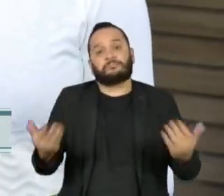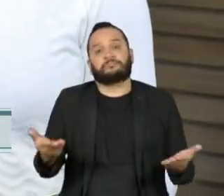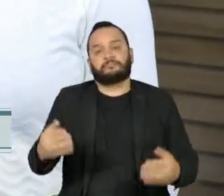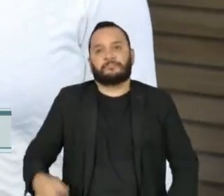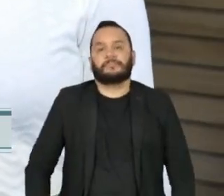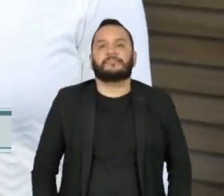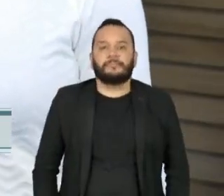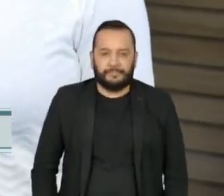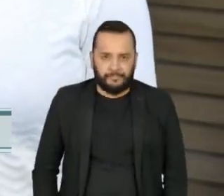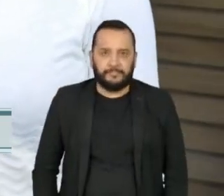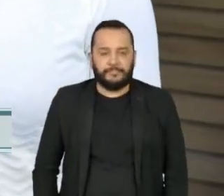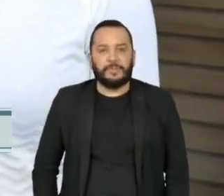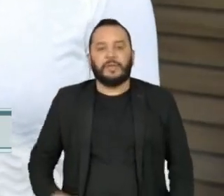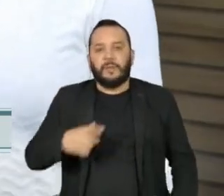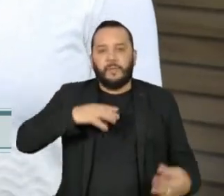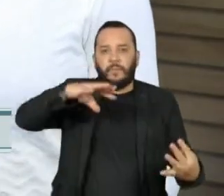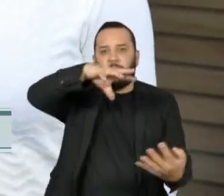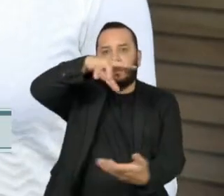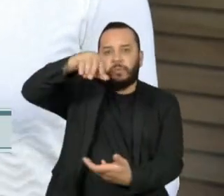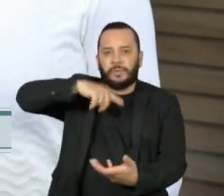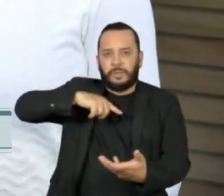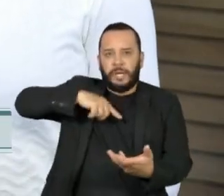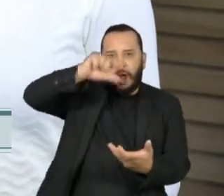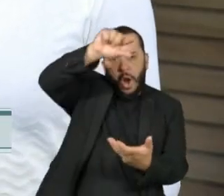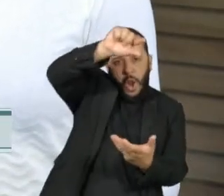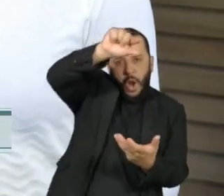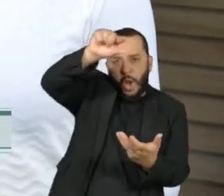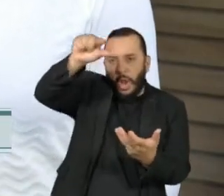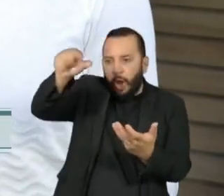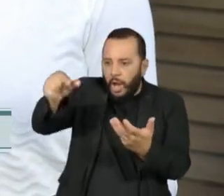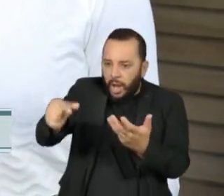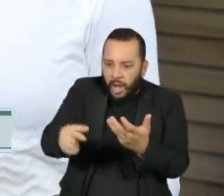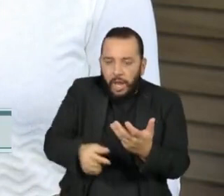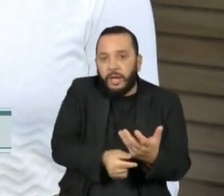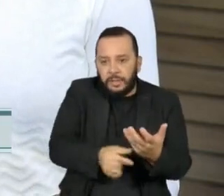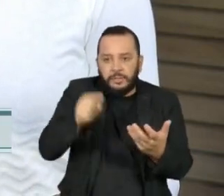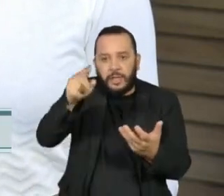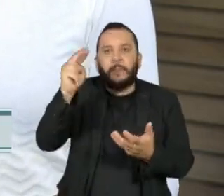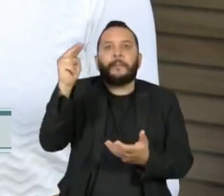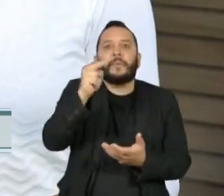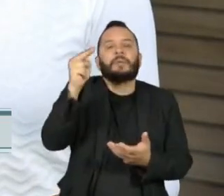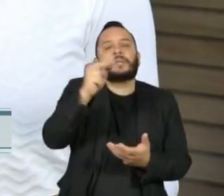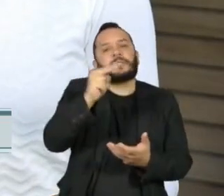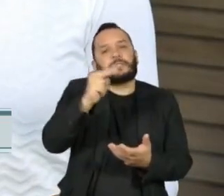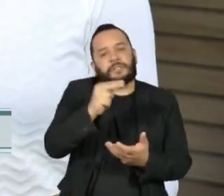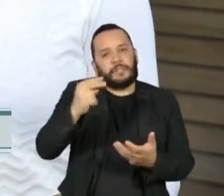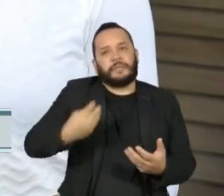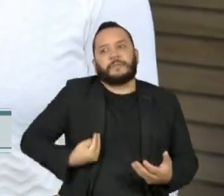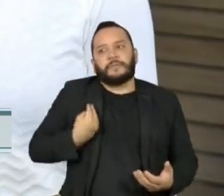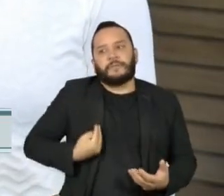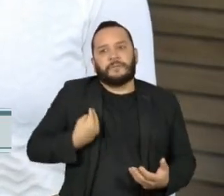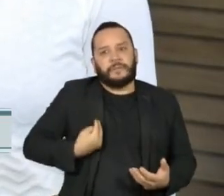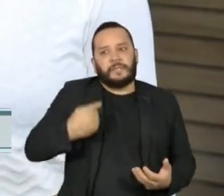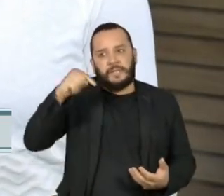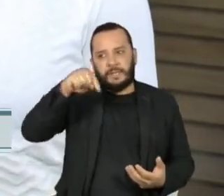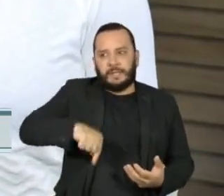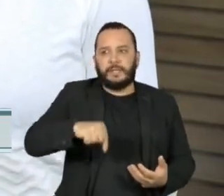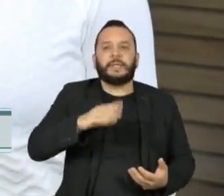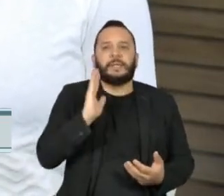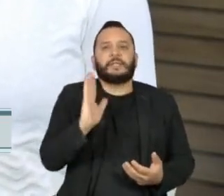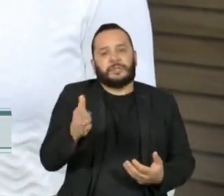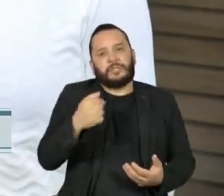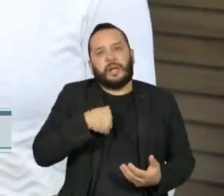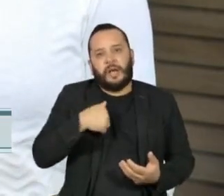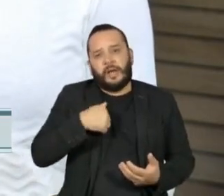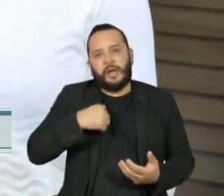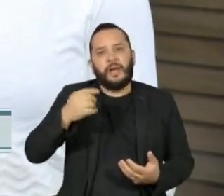a camada de ozônio é responsável por garantir que todos os seres vivos da terra fiquem protegidos contra os efeitos nocivos dos